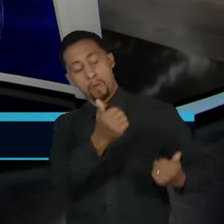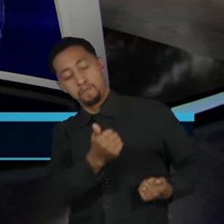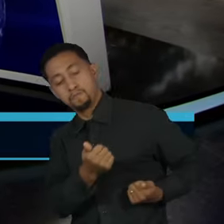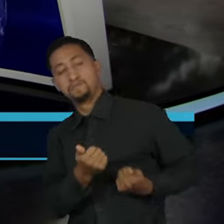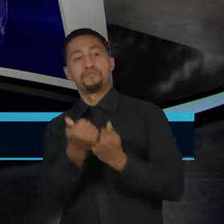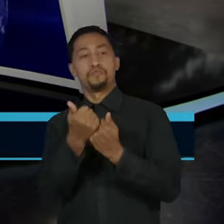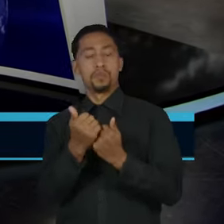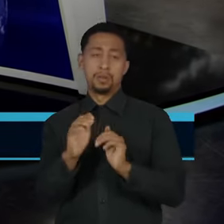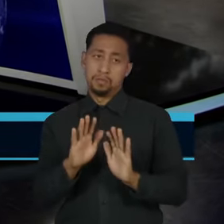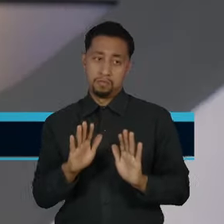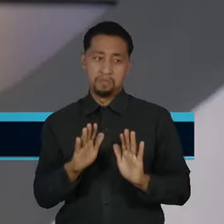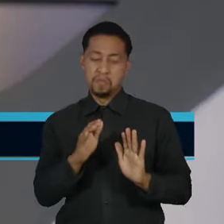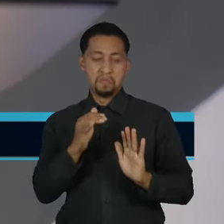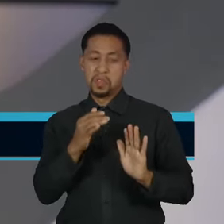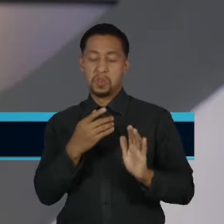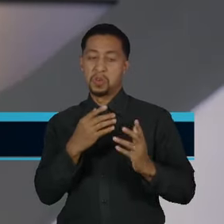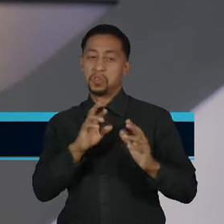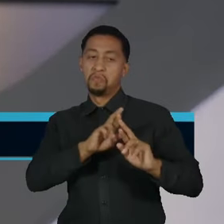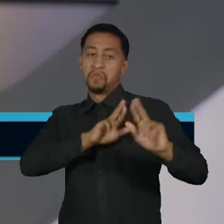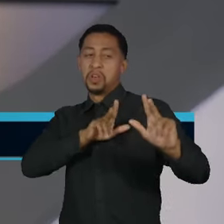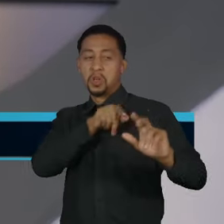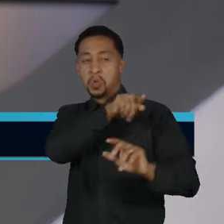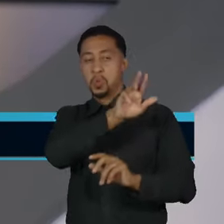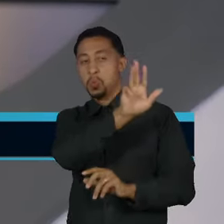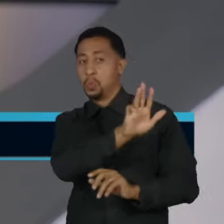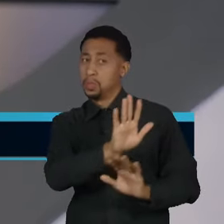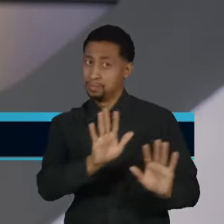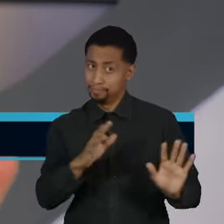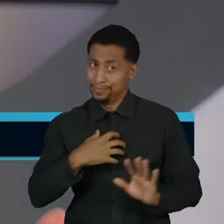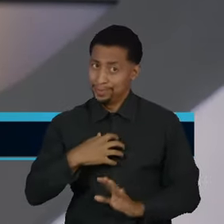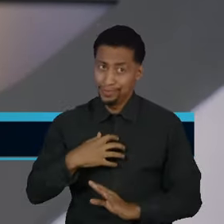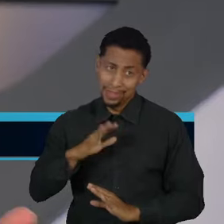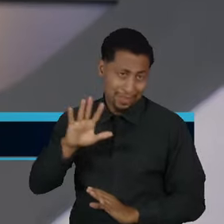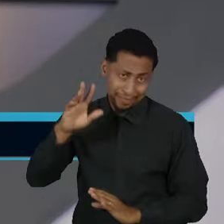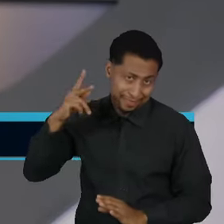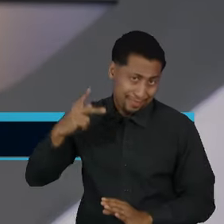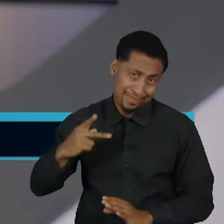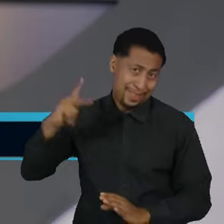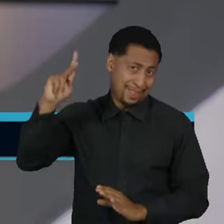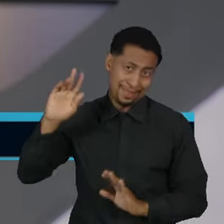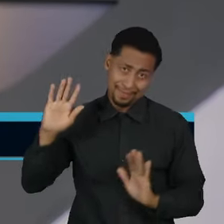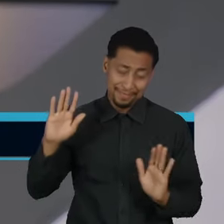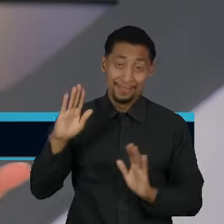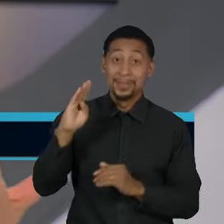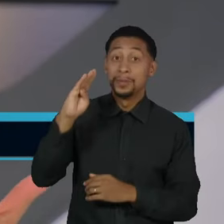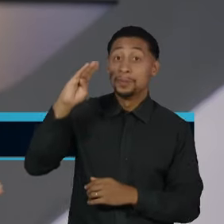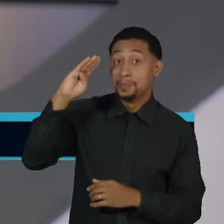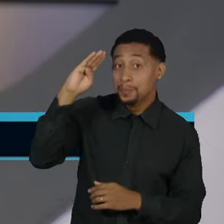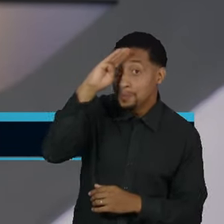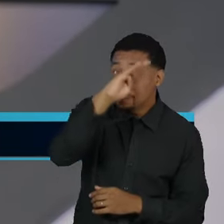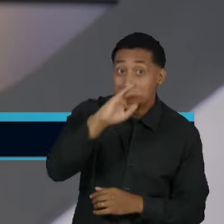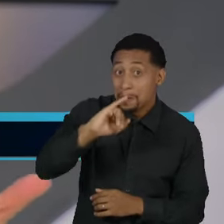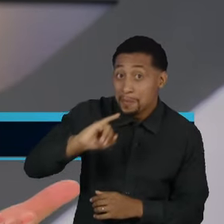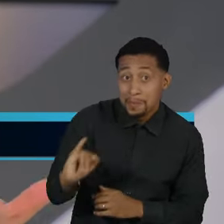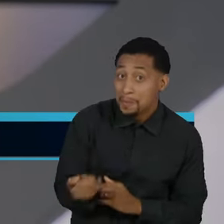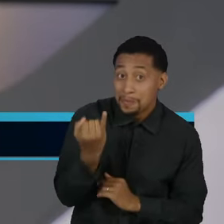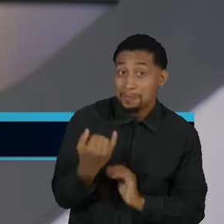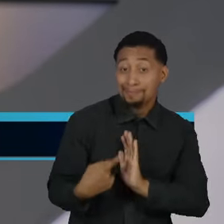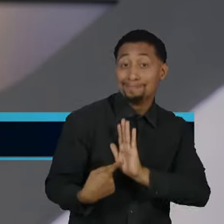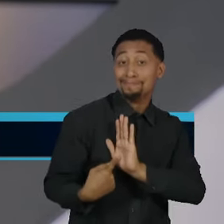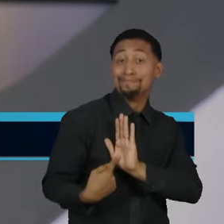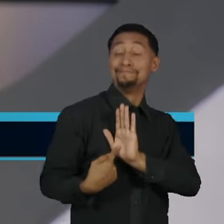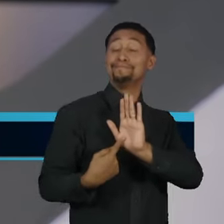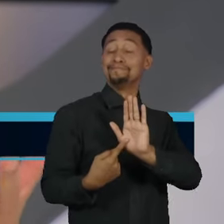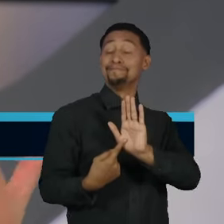um pouco na narrativa do próprio Netanyahu, e para o Bolsonaro é também se mostrar como